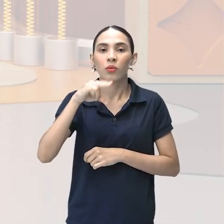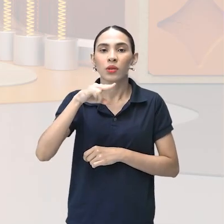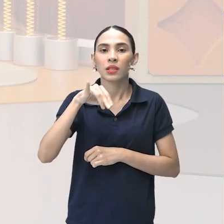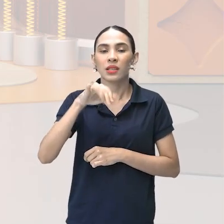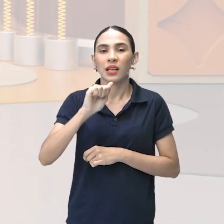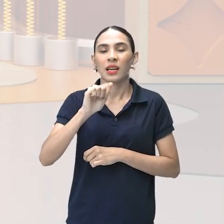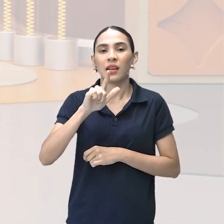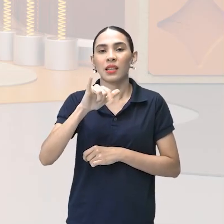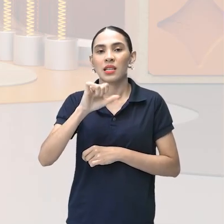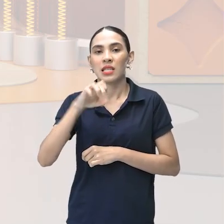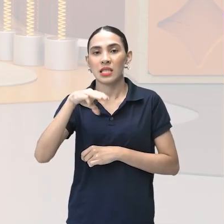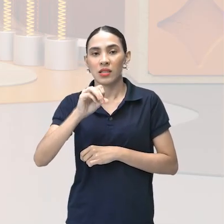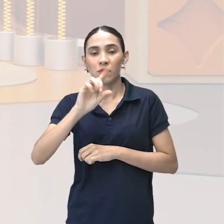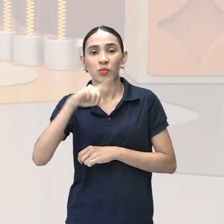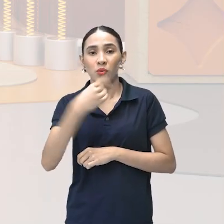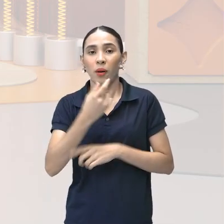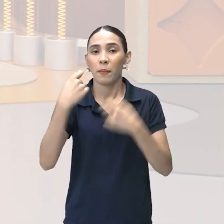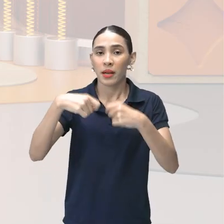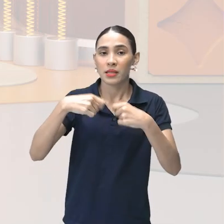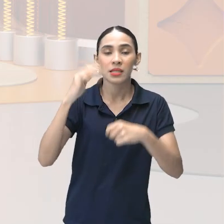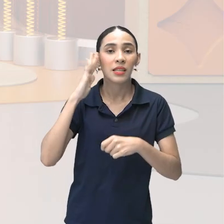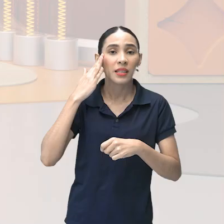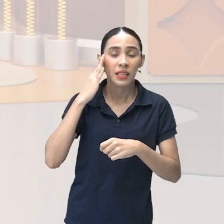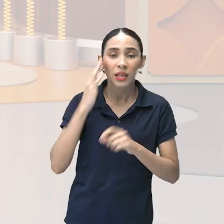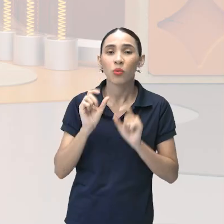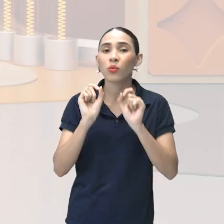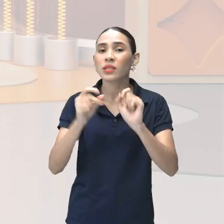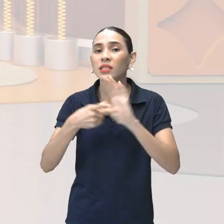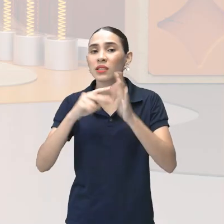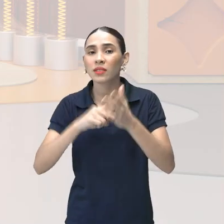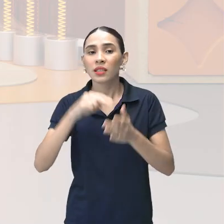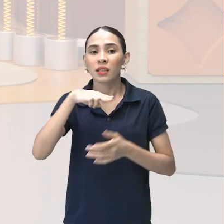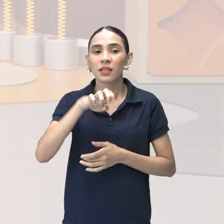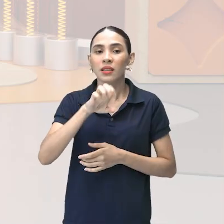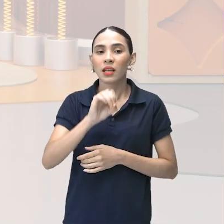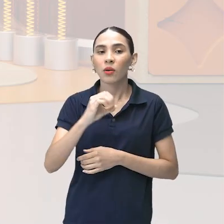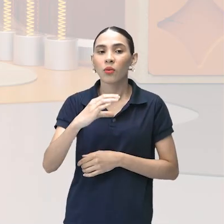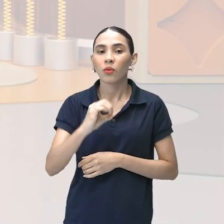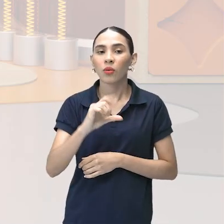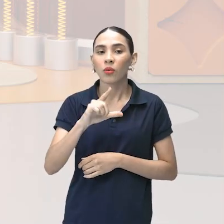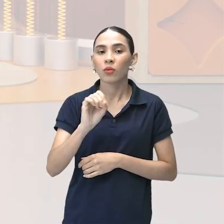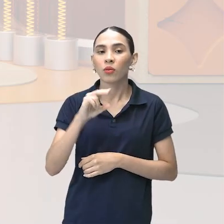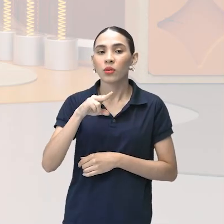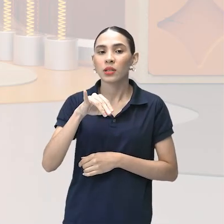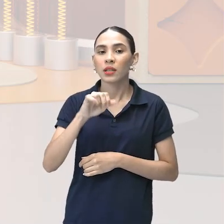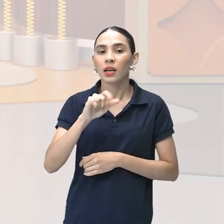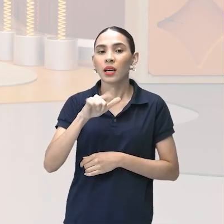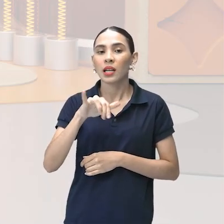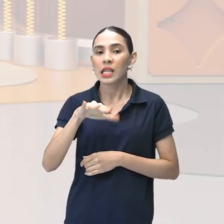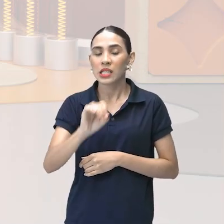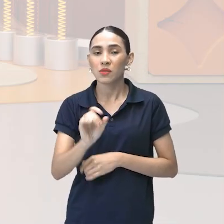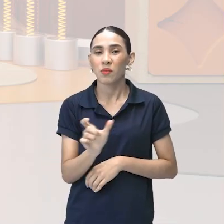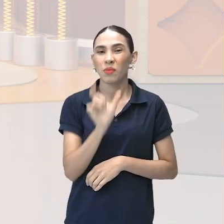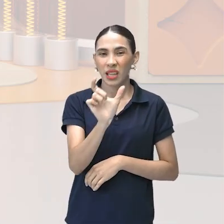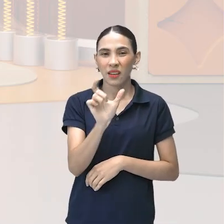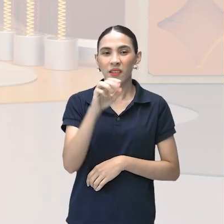gente precisa entender o que é o neocolonialismo, certo? Bem, a